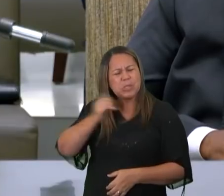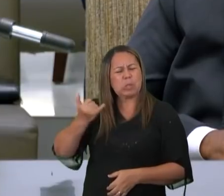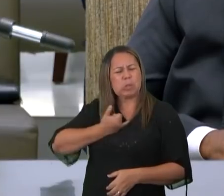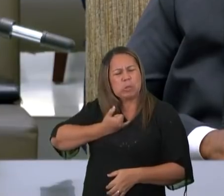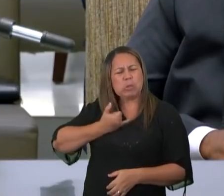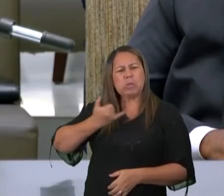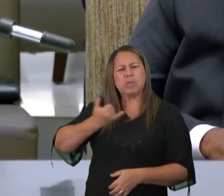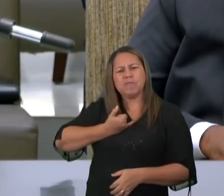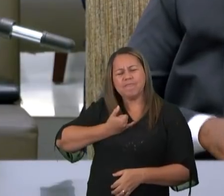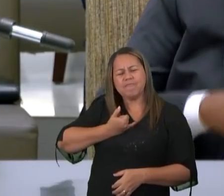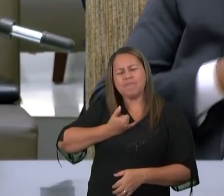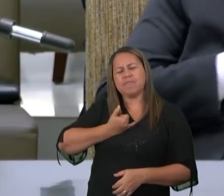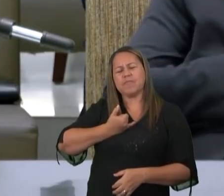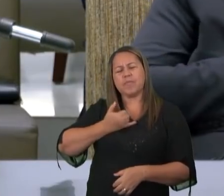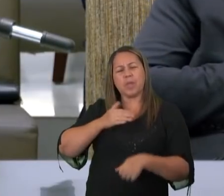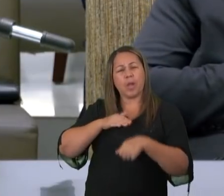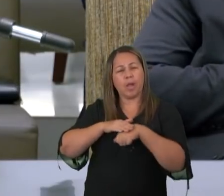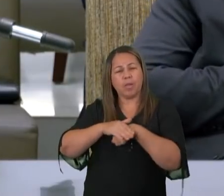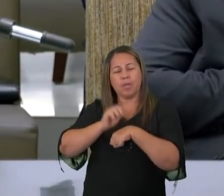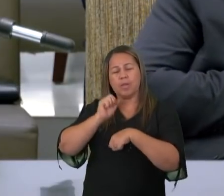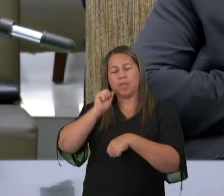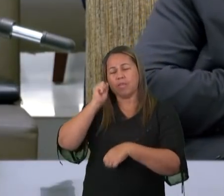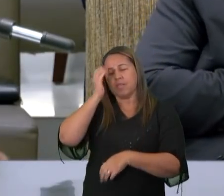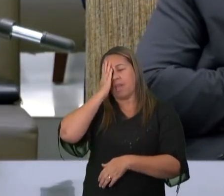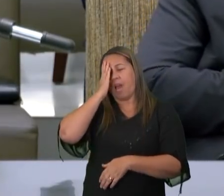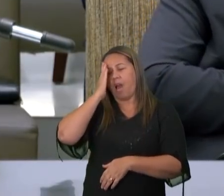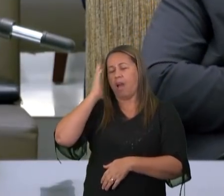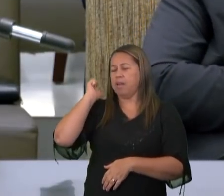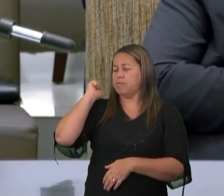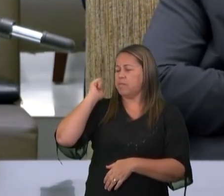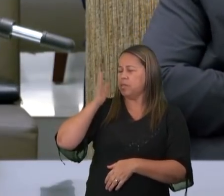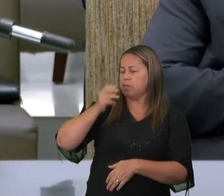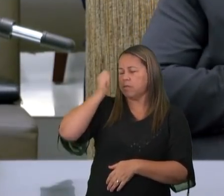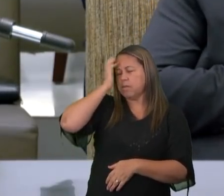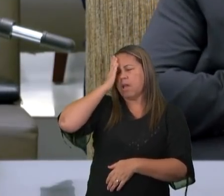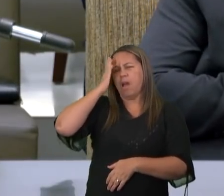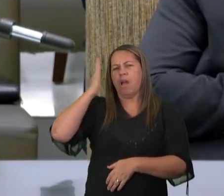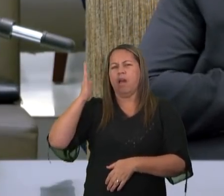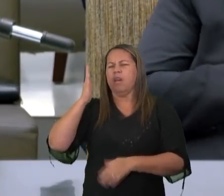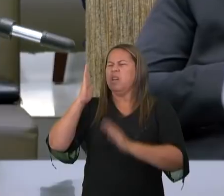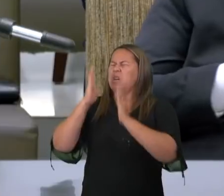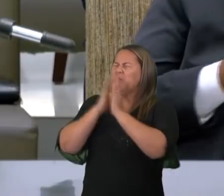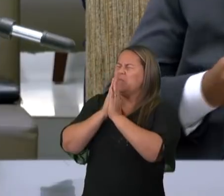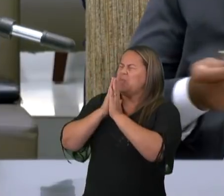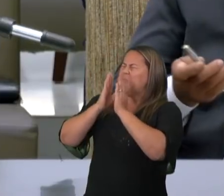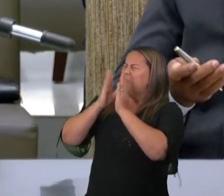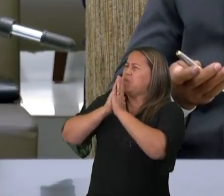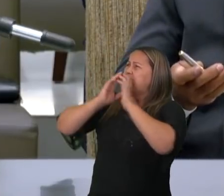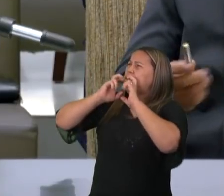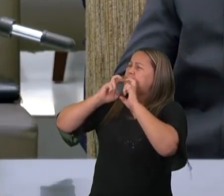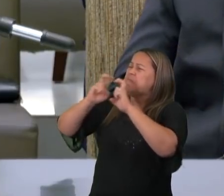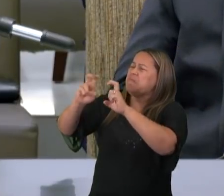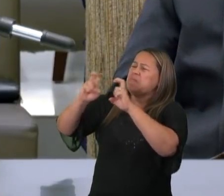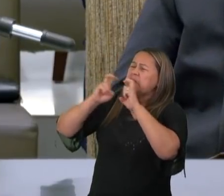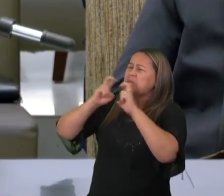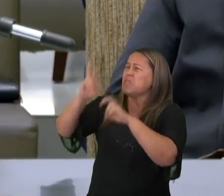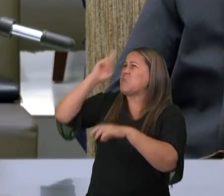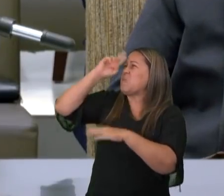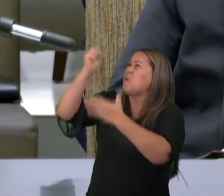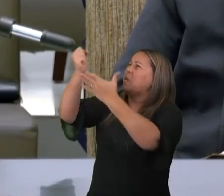Muitas noites acordando com a alma angustiada e clamando a Deus, chorando aos seus pés, pedindo a Ele